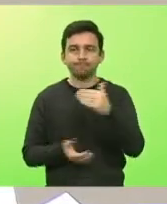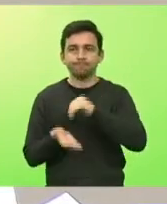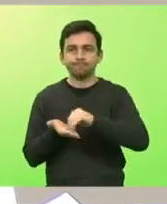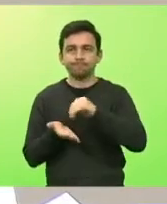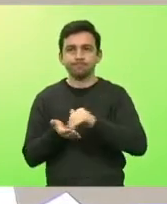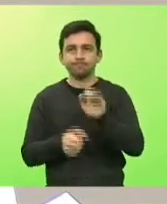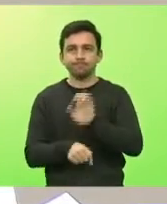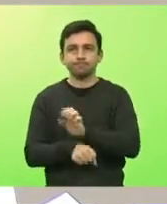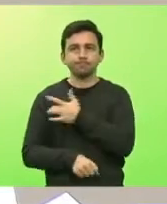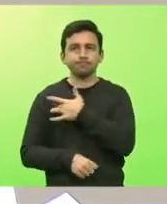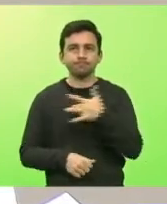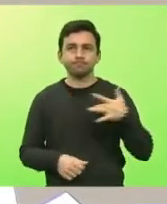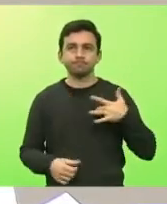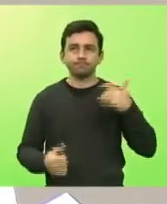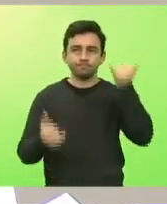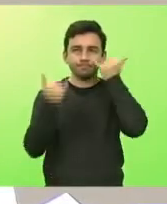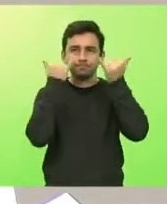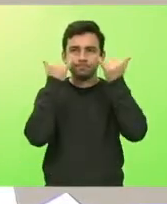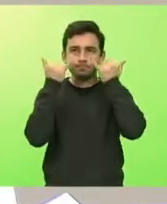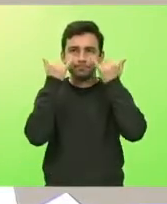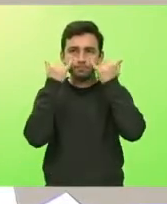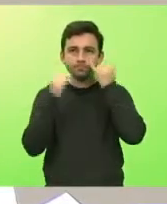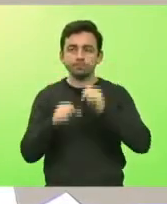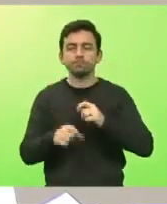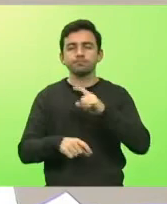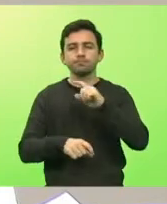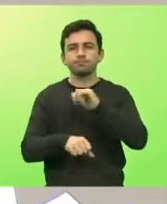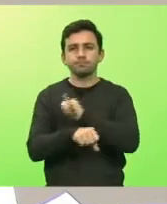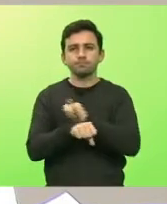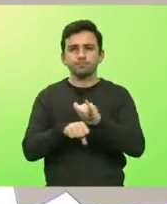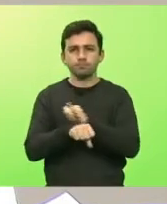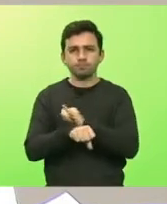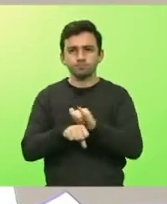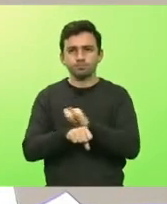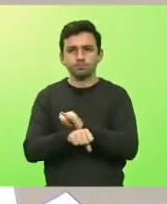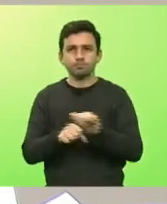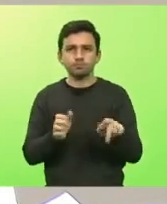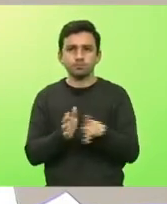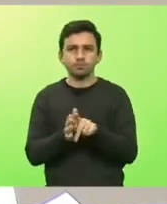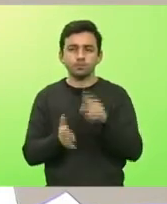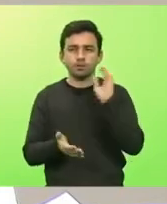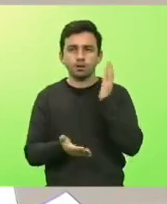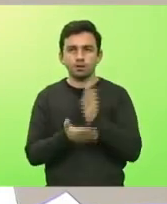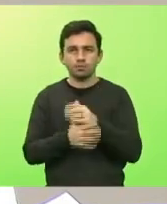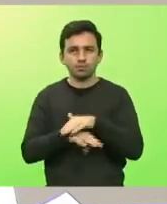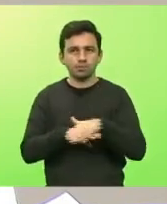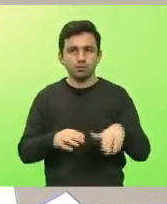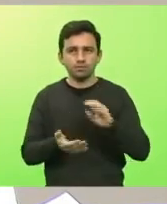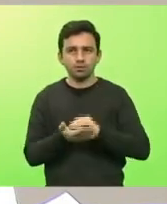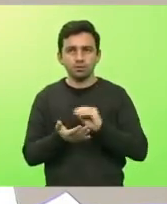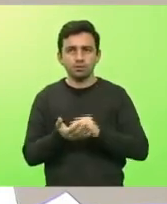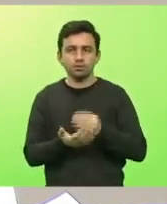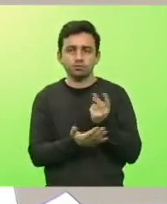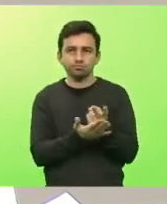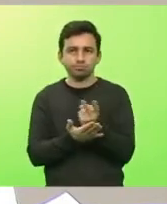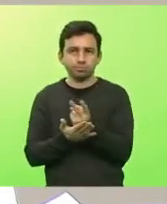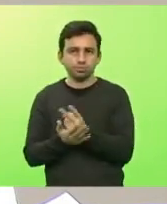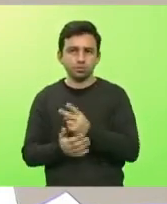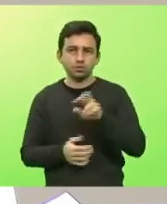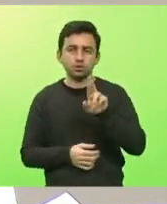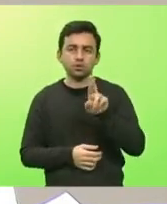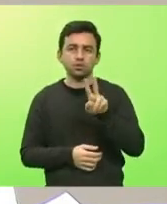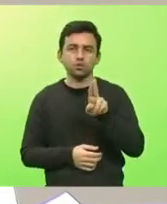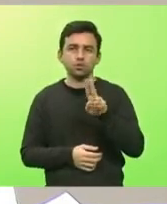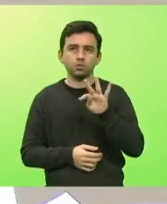da Saúde informações acerca das medidas que estão sendo tomadas para sanar a falta de leitos no Hospital Ruth Cardoso, localizado